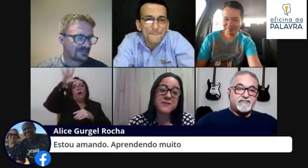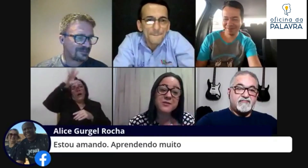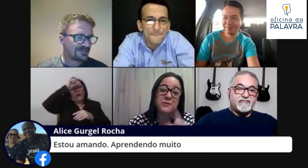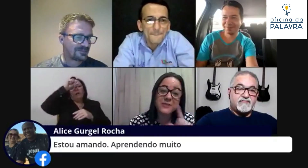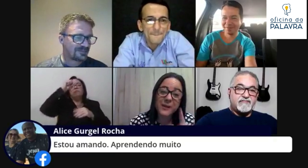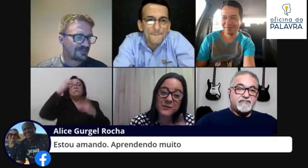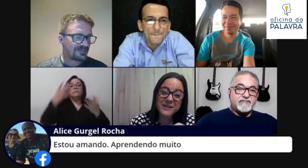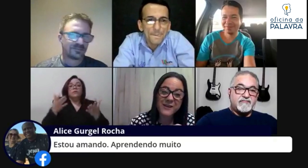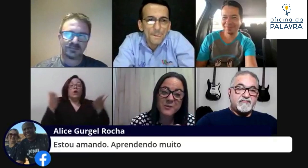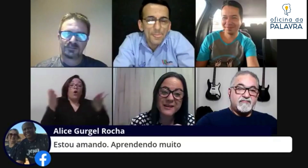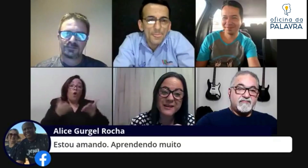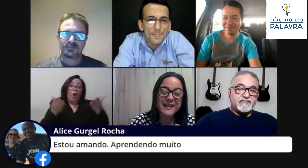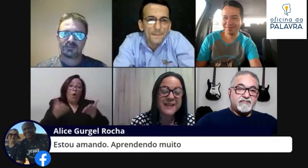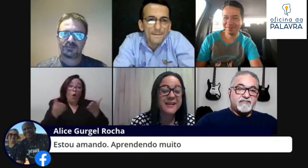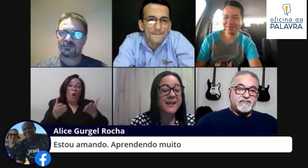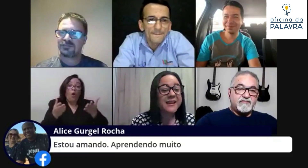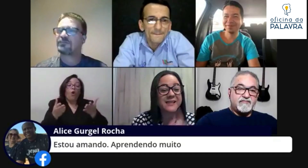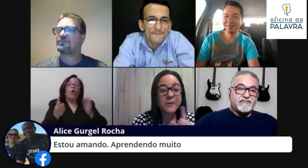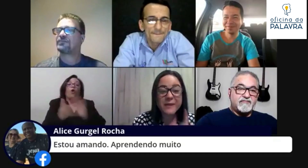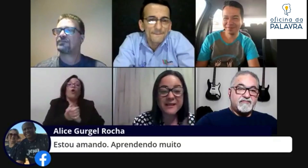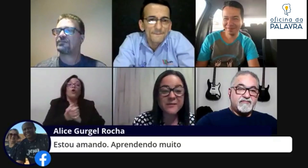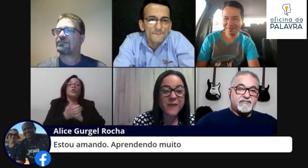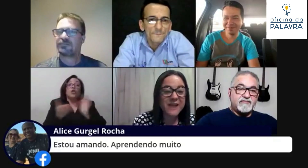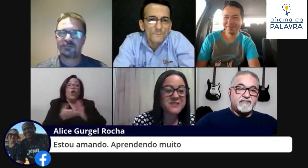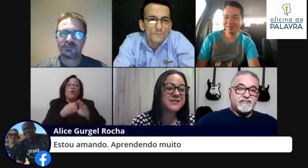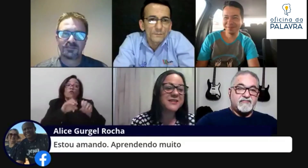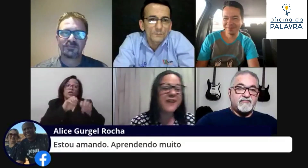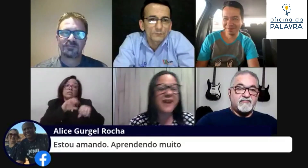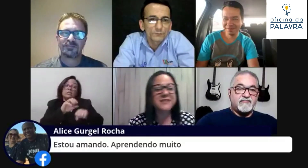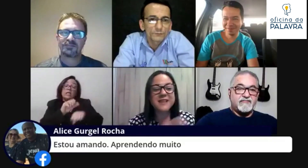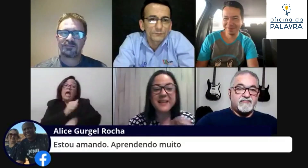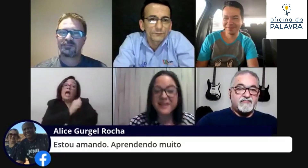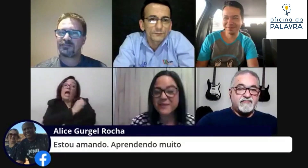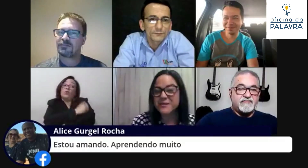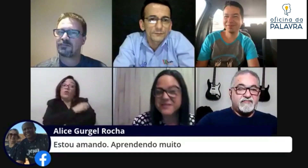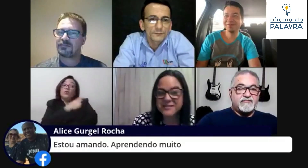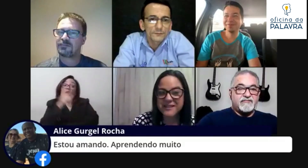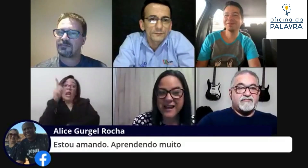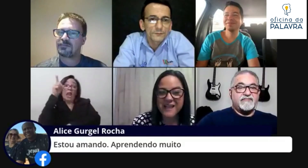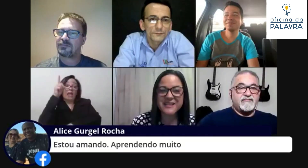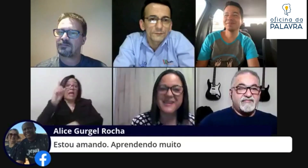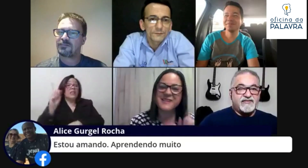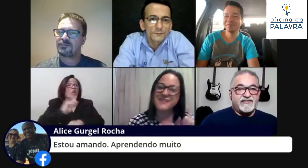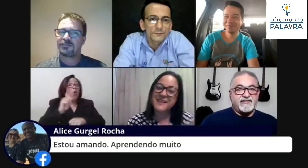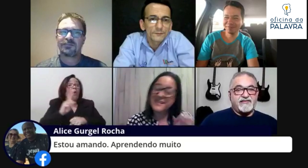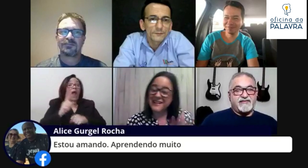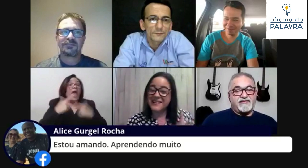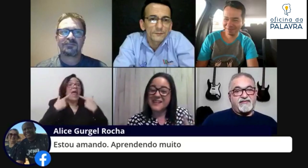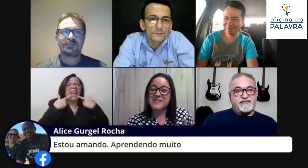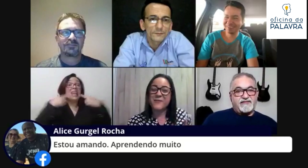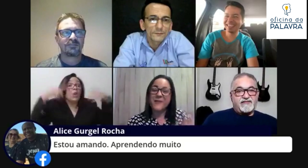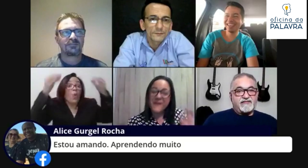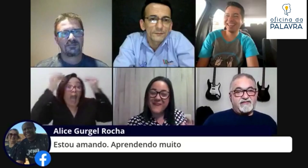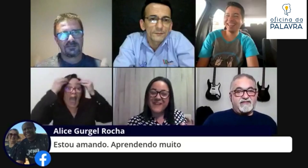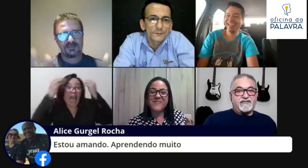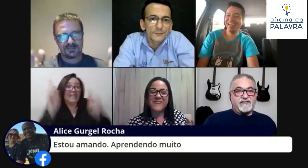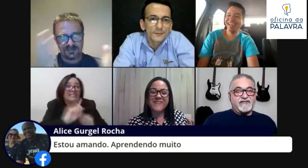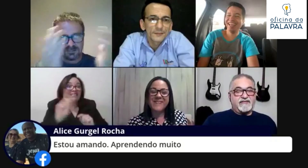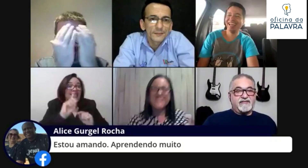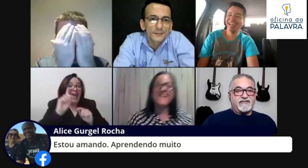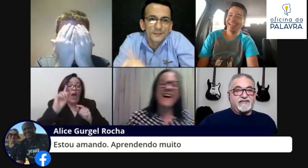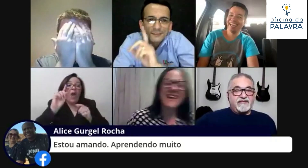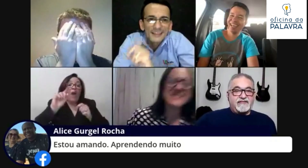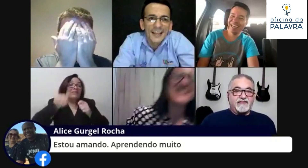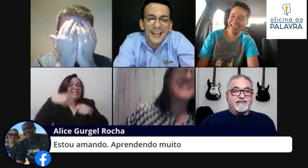Hoje mesmo já vou dar outra aula para o Leclerc. Não é linguagem de sinais, é língua de sinais, Leclerc. Você falou agora há